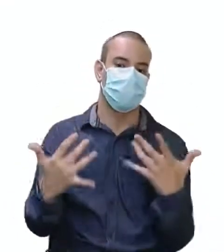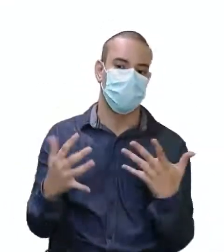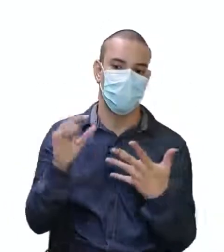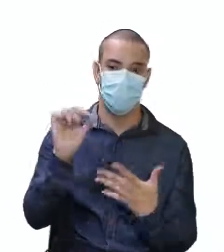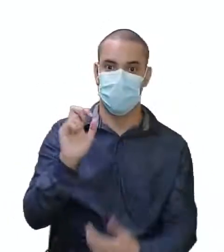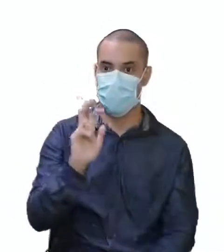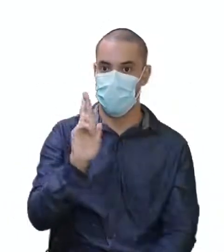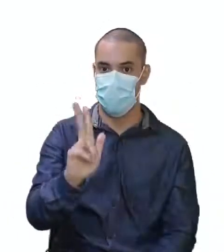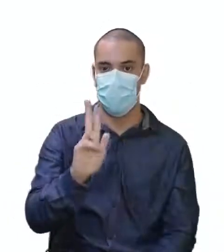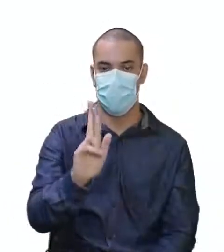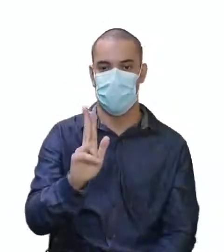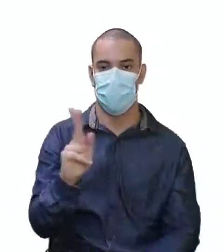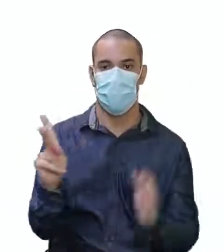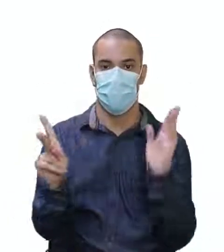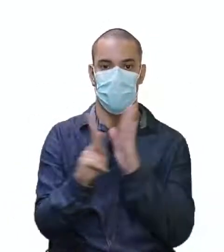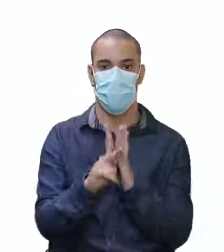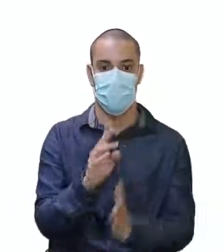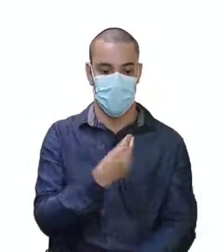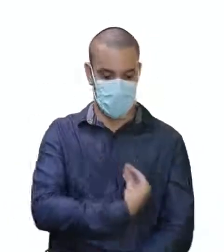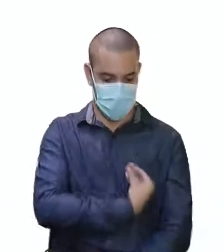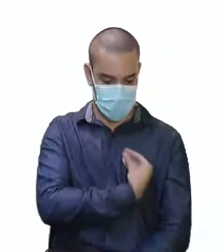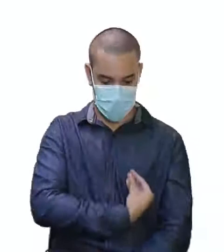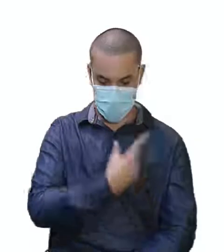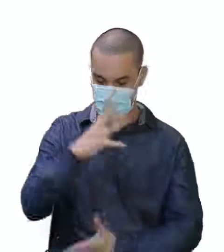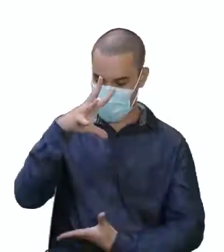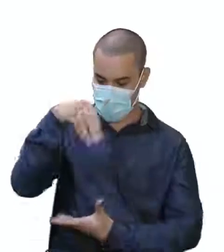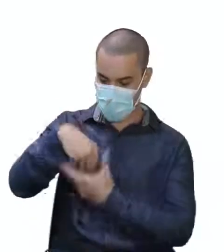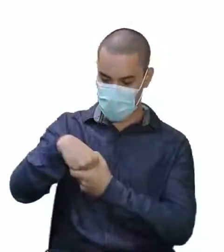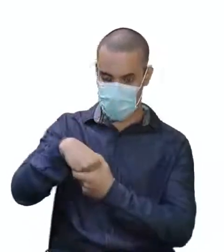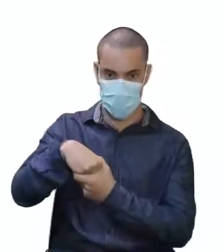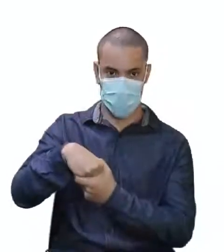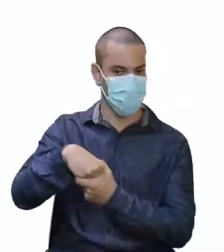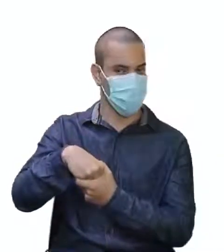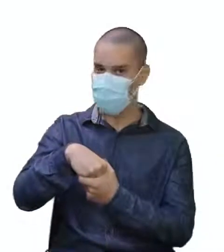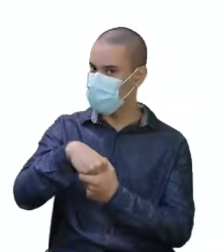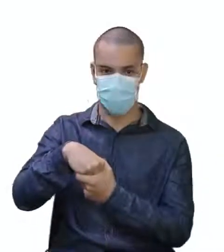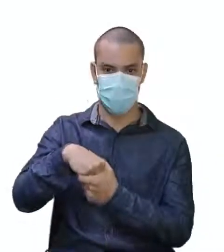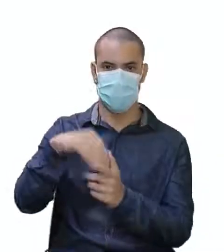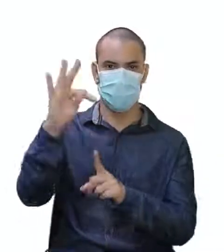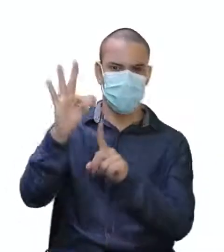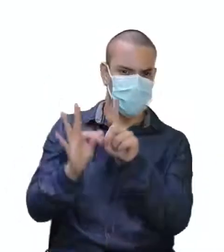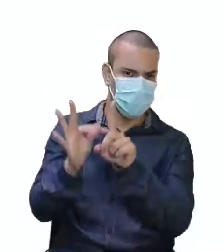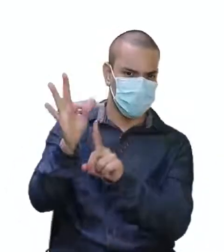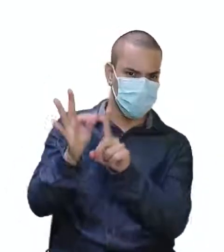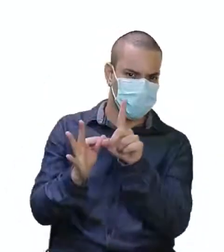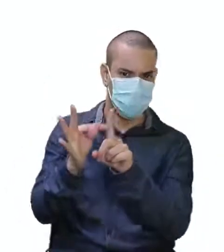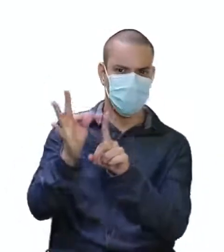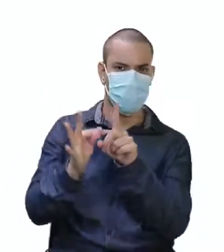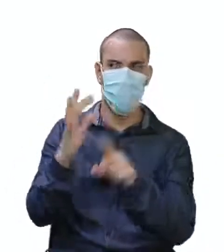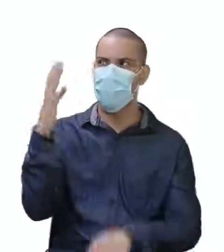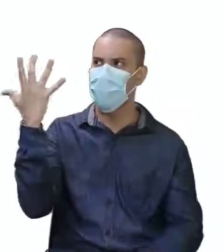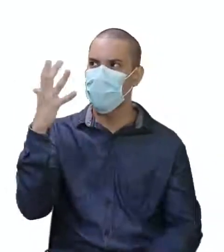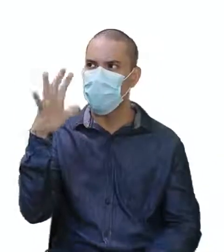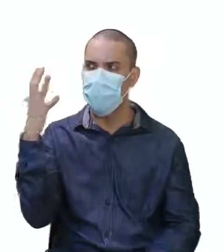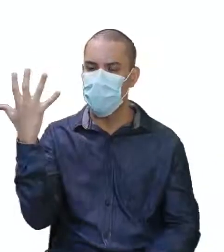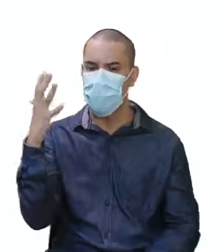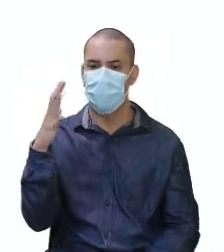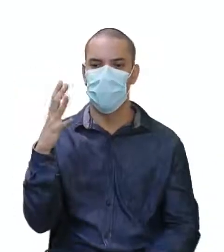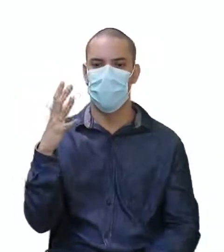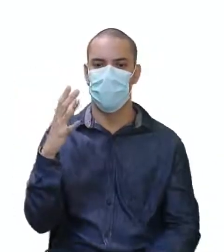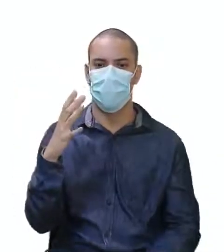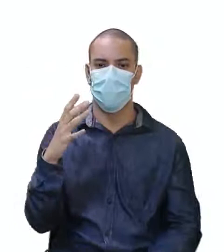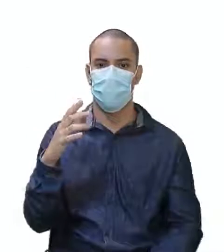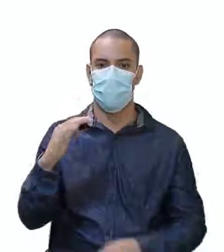levando em consideração o que existe nesse ambiente. Temperatura, clima, eu não estou levando em consideração